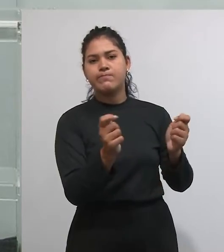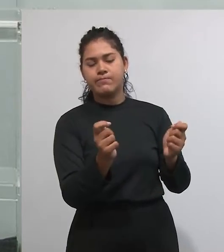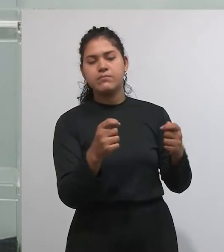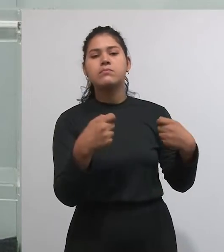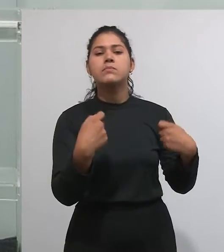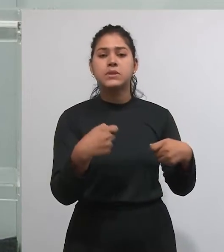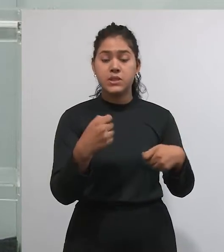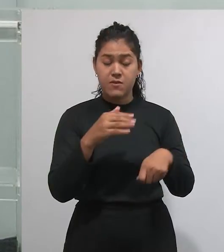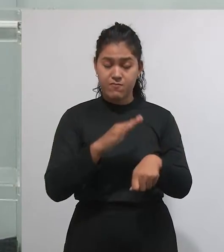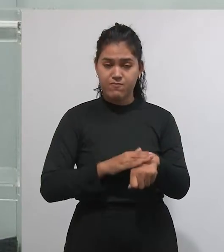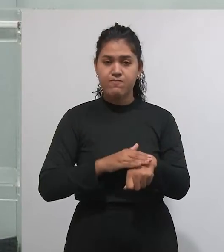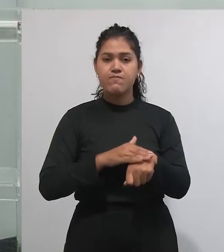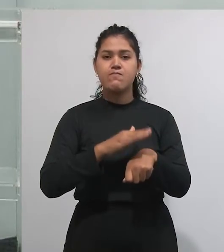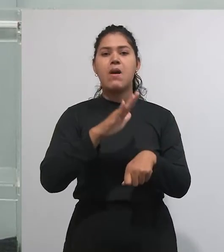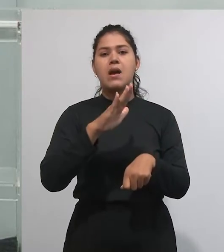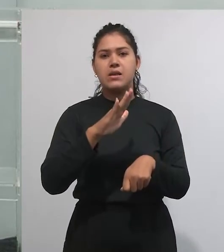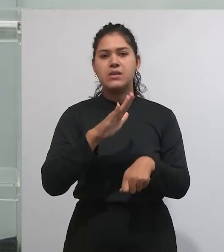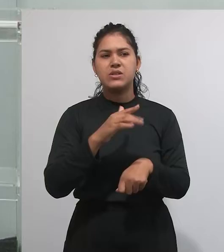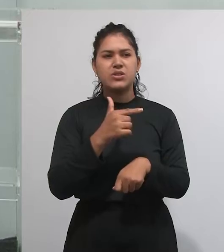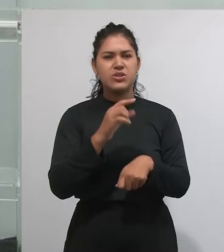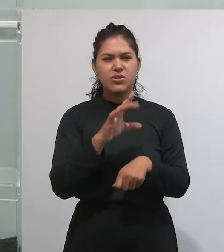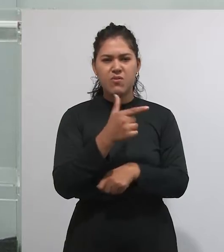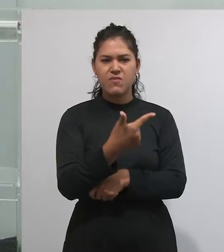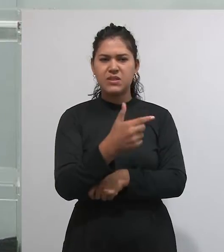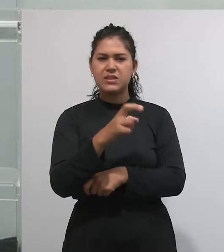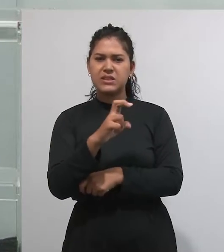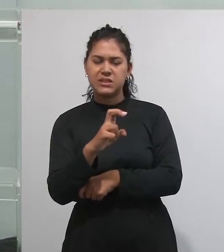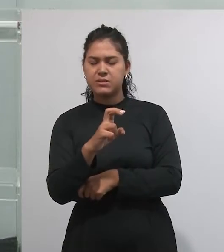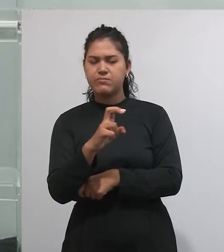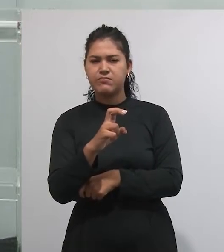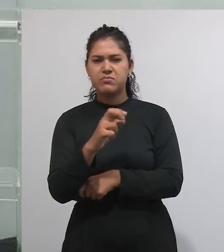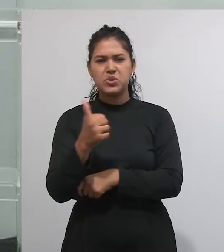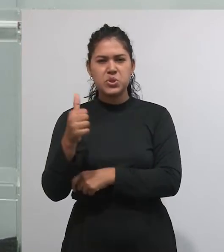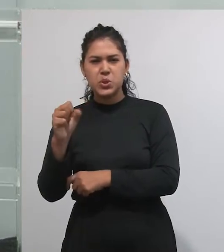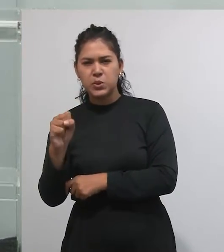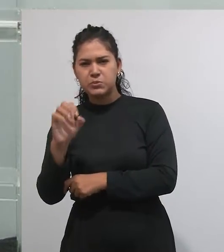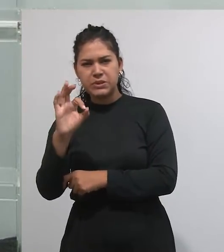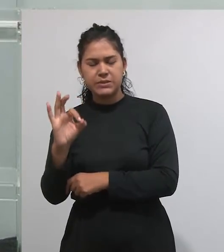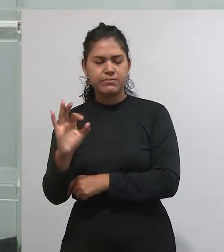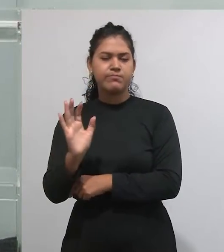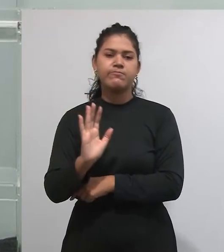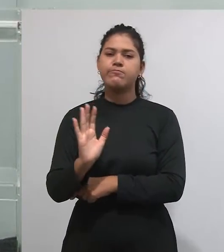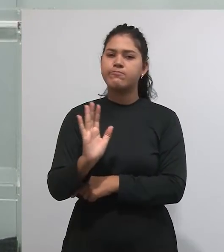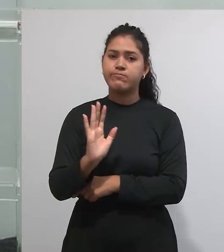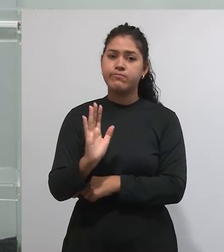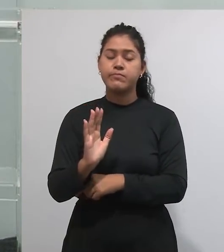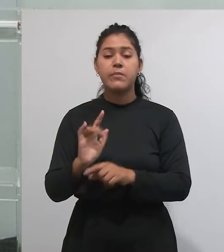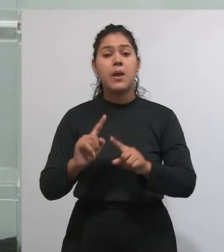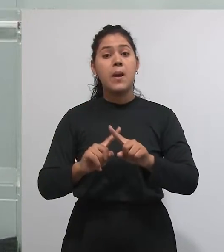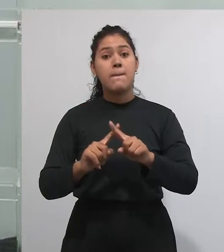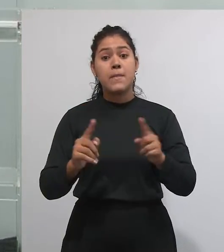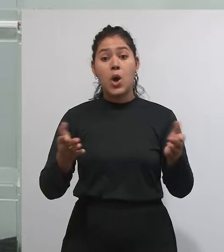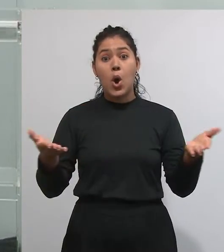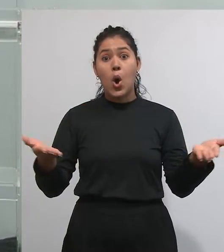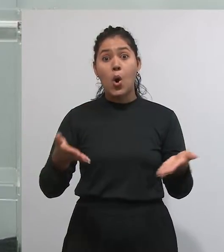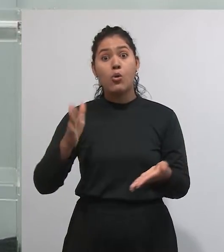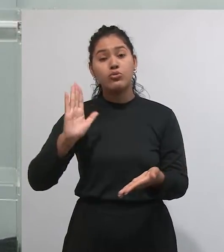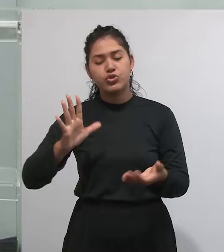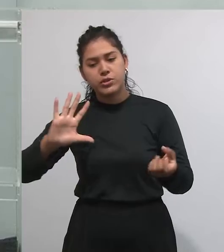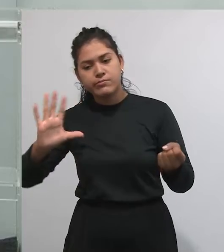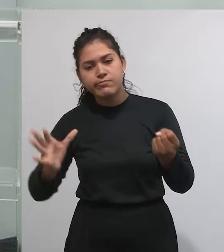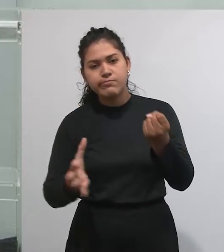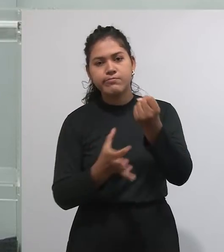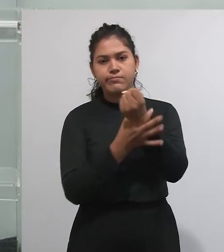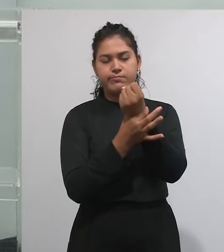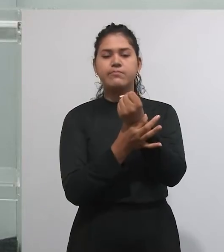Haveria que ser um montante maior, então além de 25% e além de 18%. Mas os 18% e os 25% são